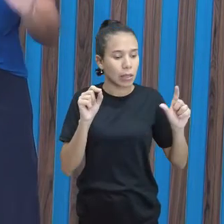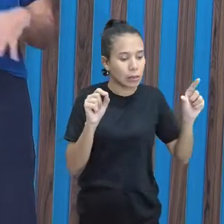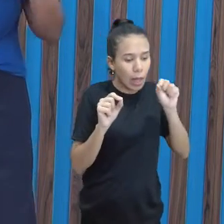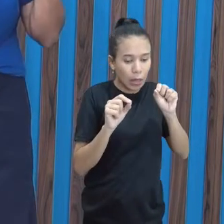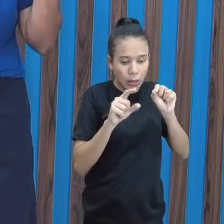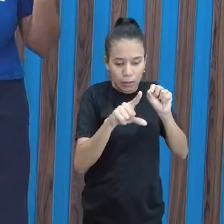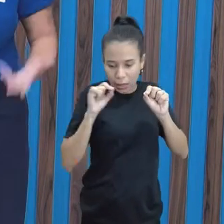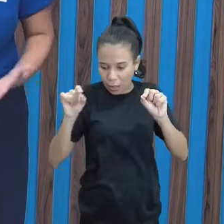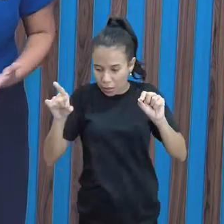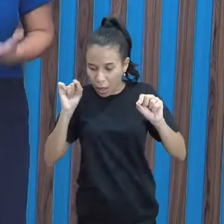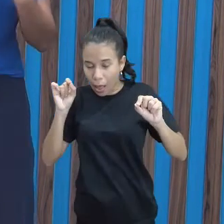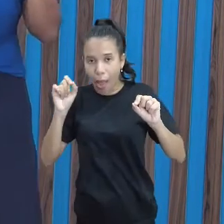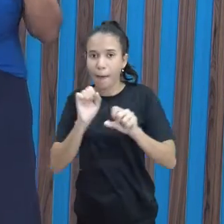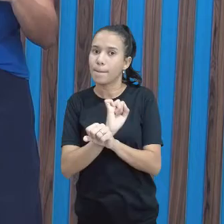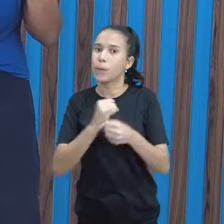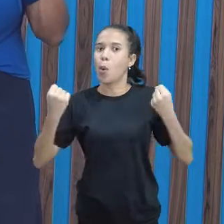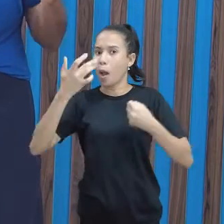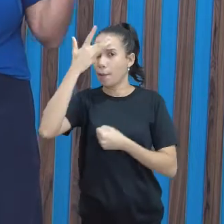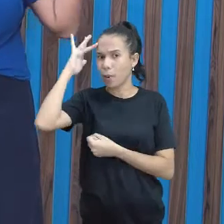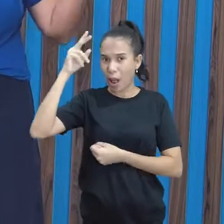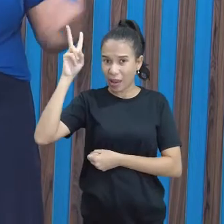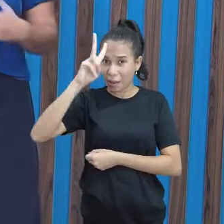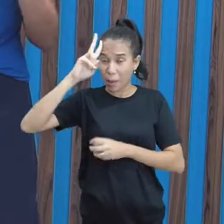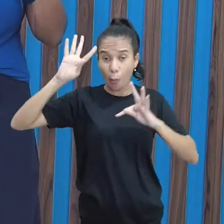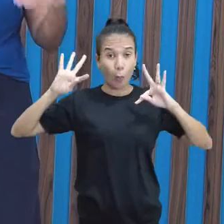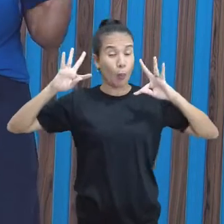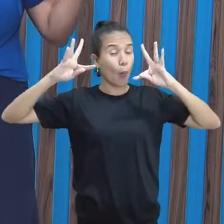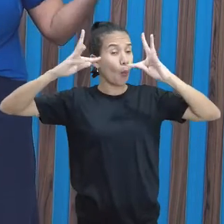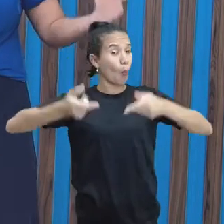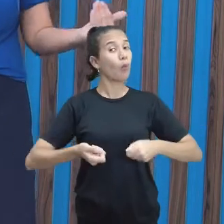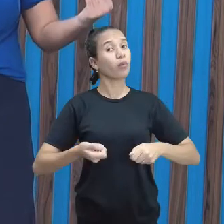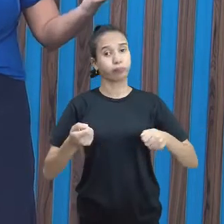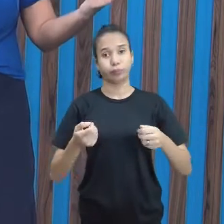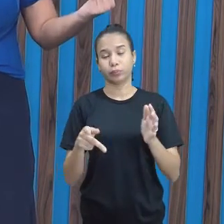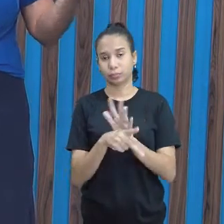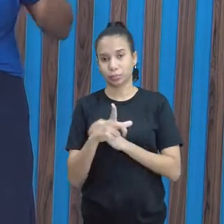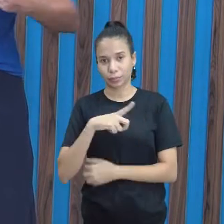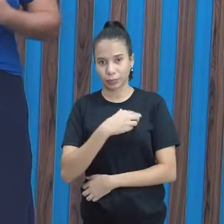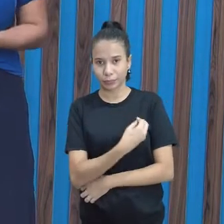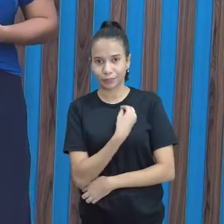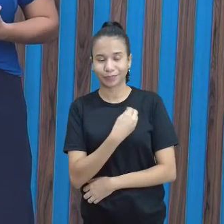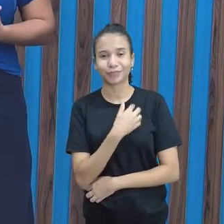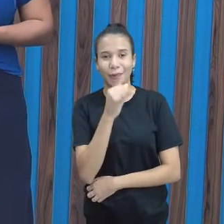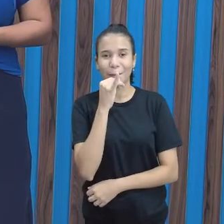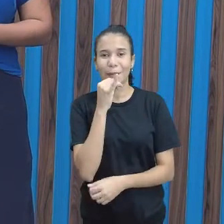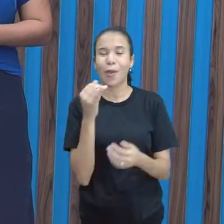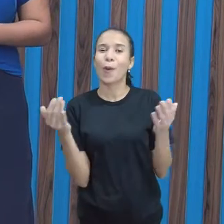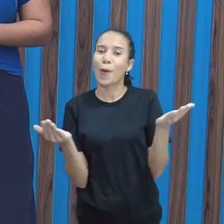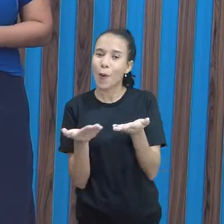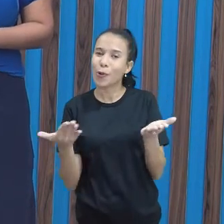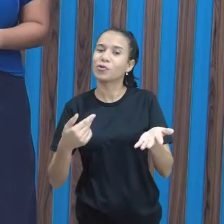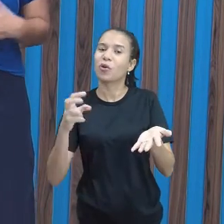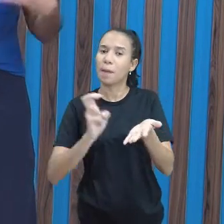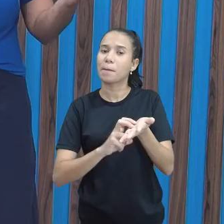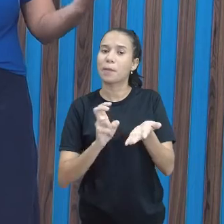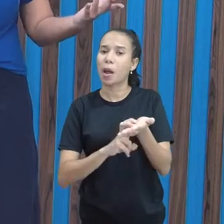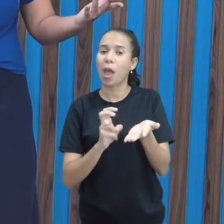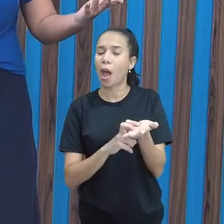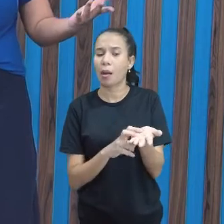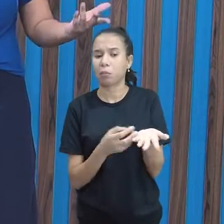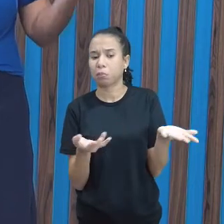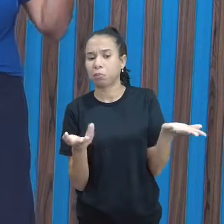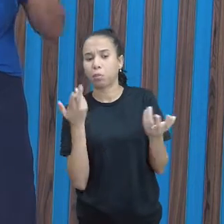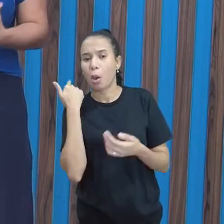Porque também é impossível que a gente dê conta de todos os eventos da sua vida. Por exemplo, hoje foi uma manhã que poderia ter sido